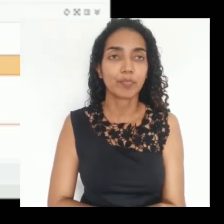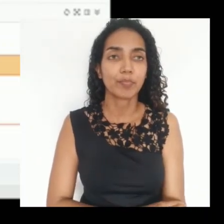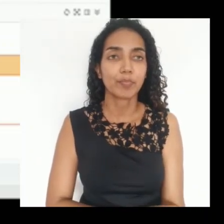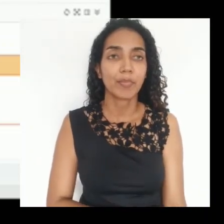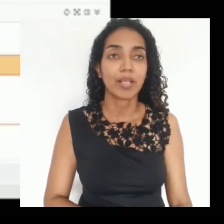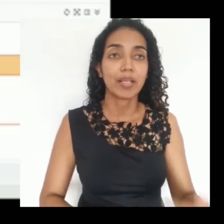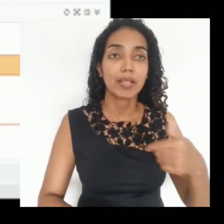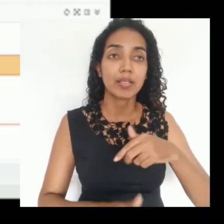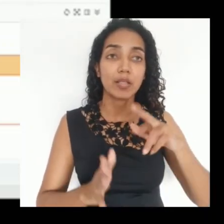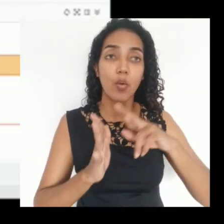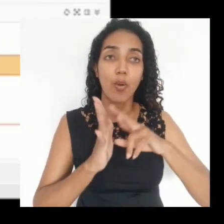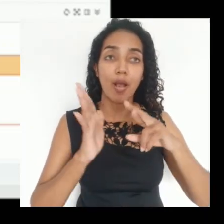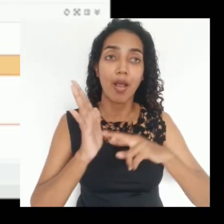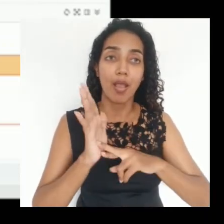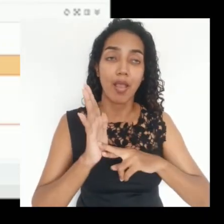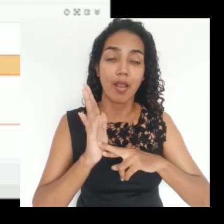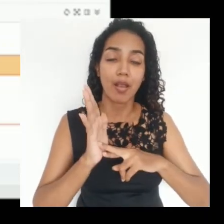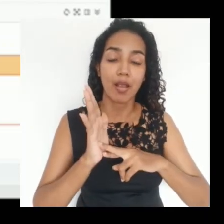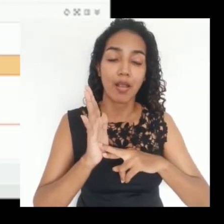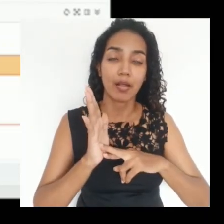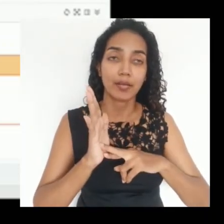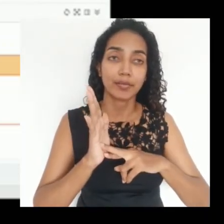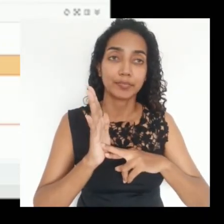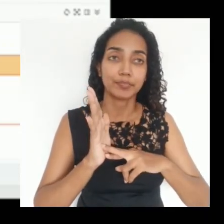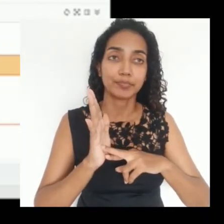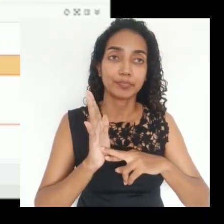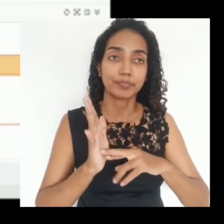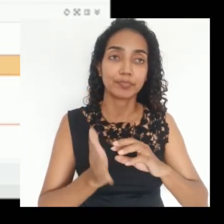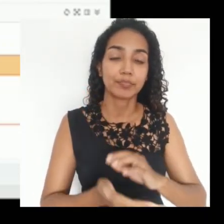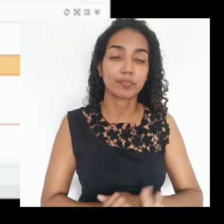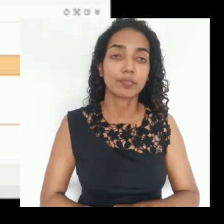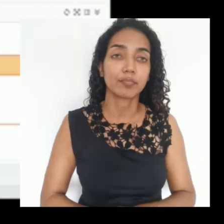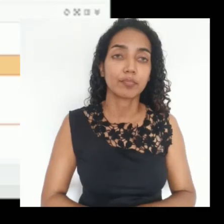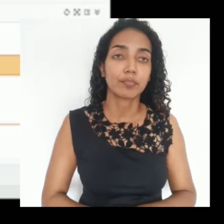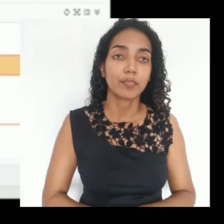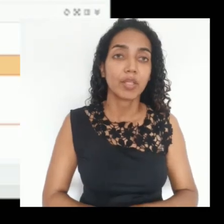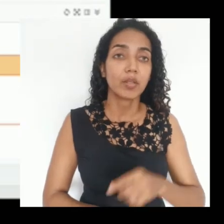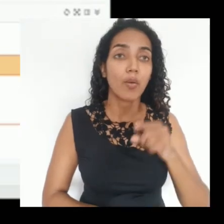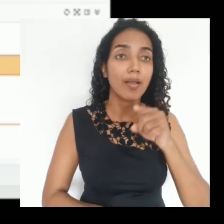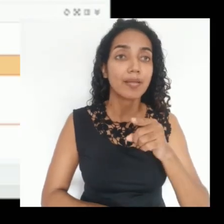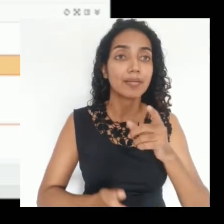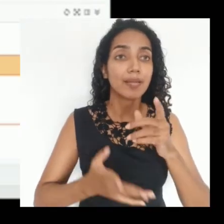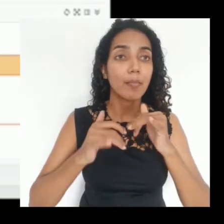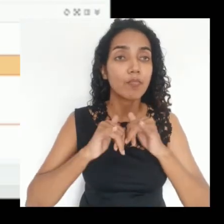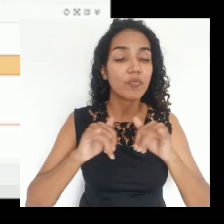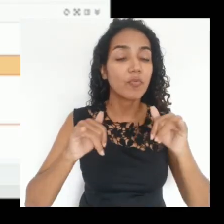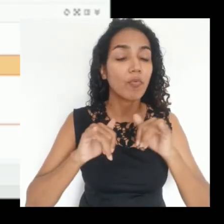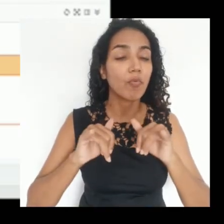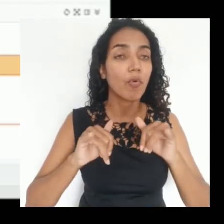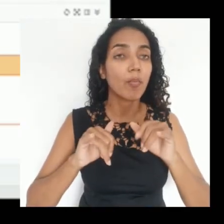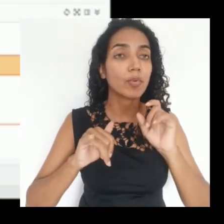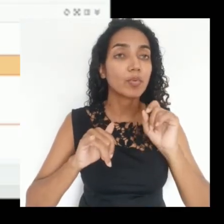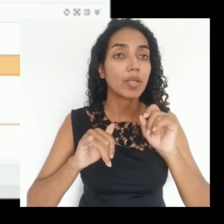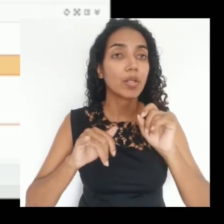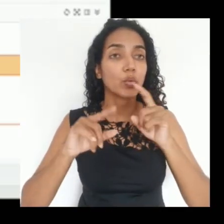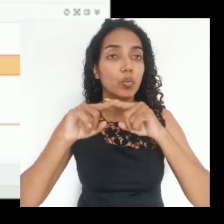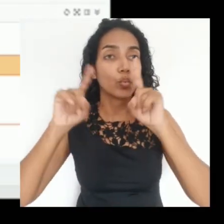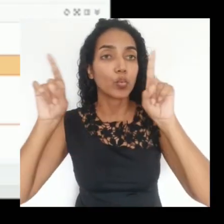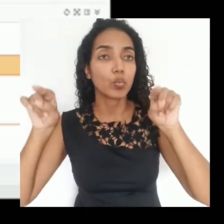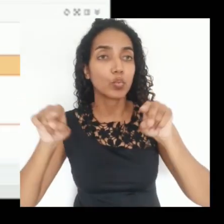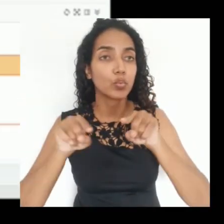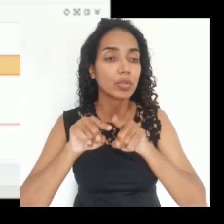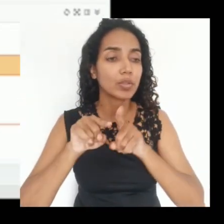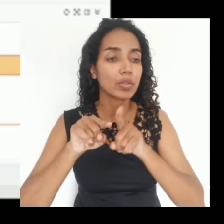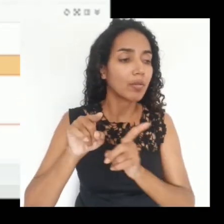negócio, que está aqui me informando claramente no meu diagrama UML que